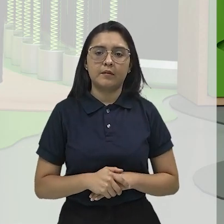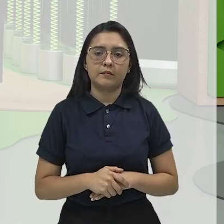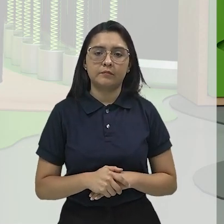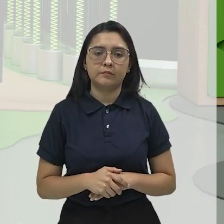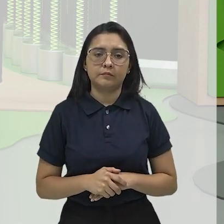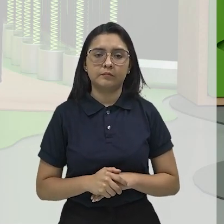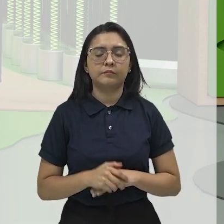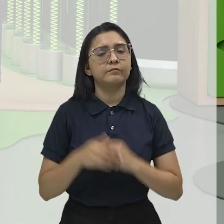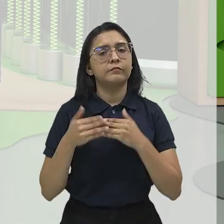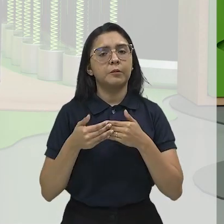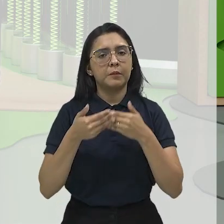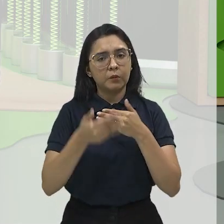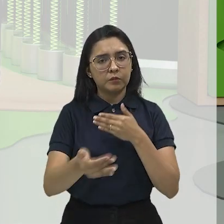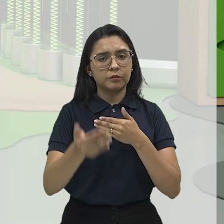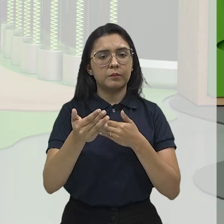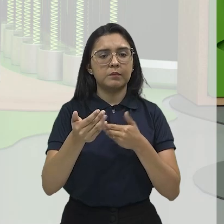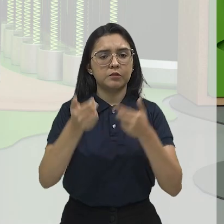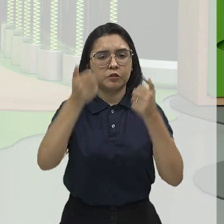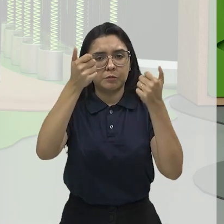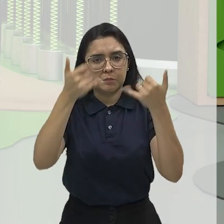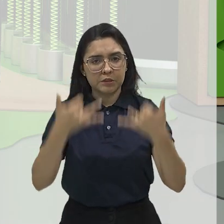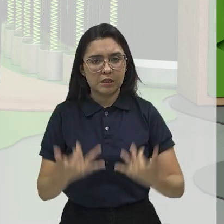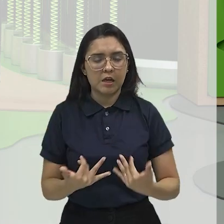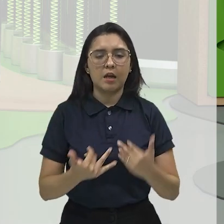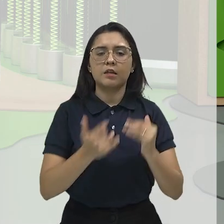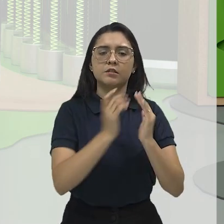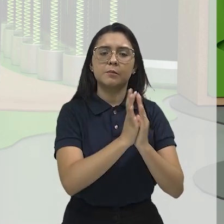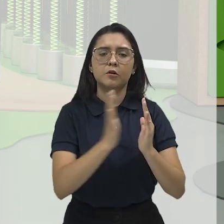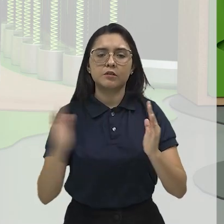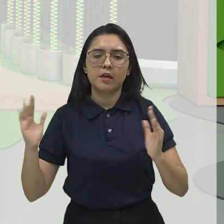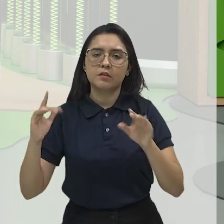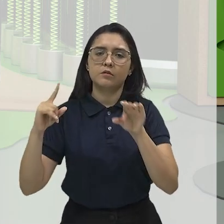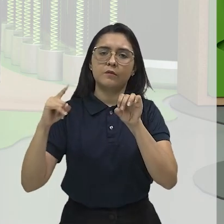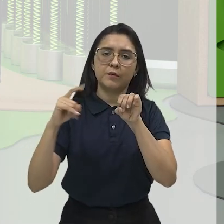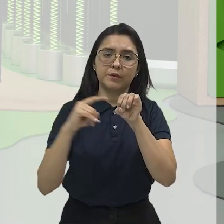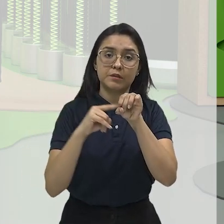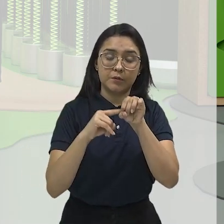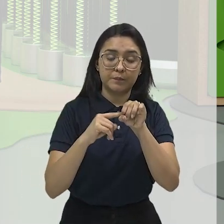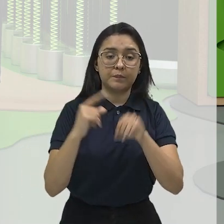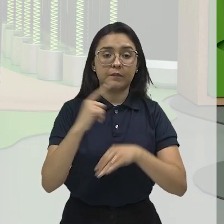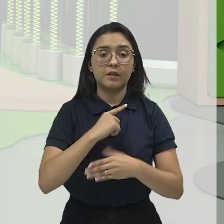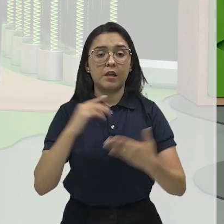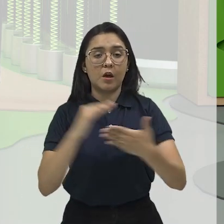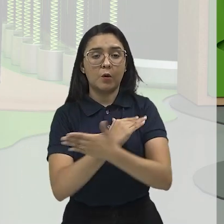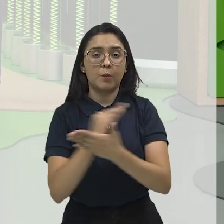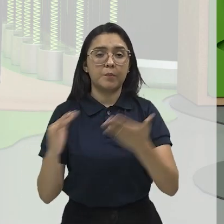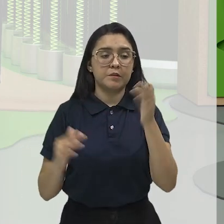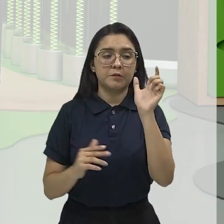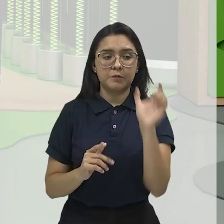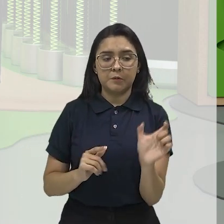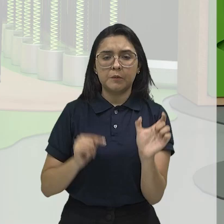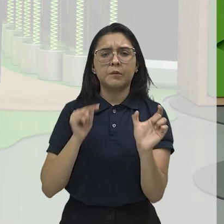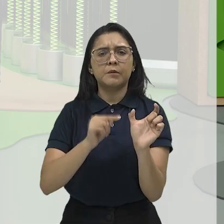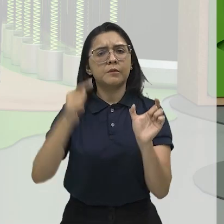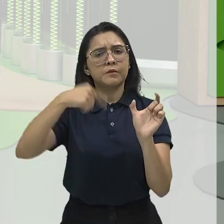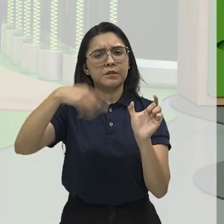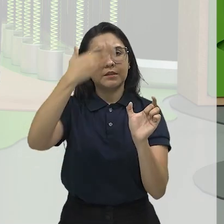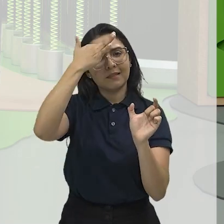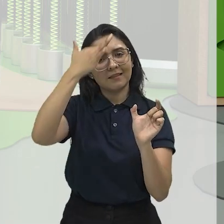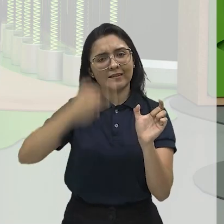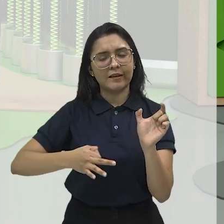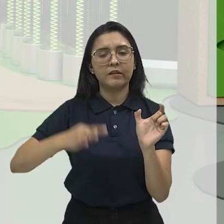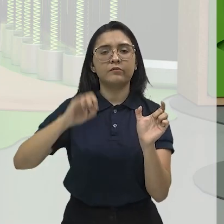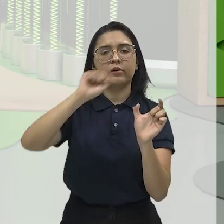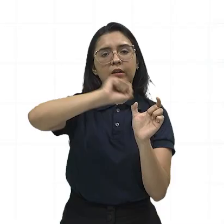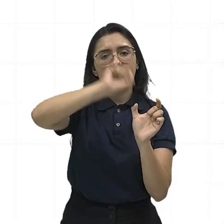Para darmos continuidade a esse processo de fecundação, nós temos alguns termos para que vocês entendam um